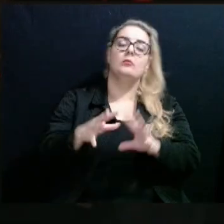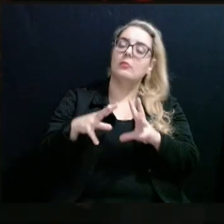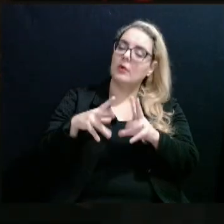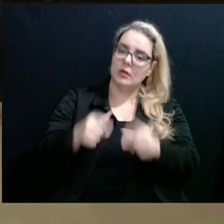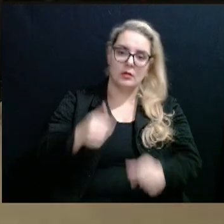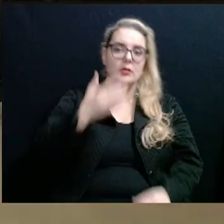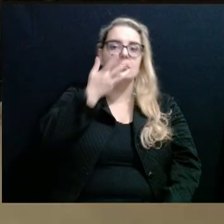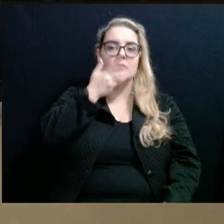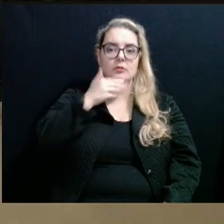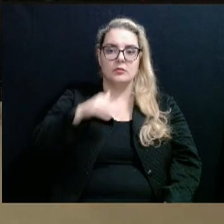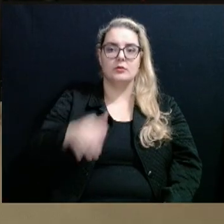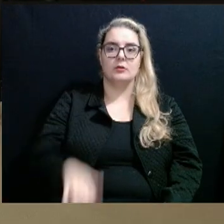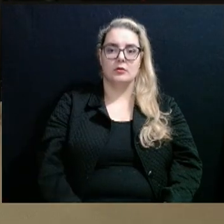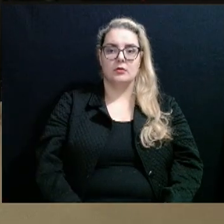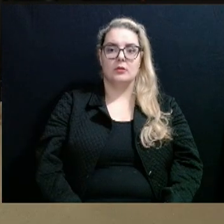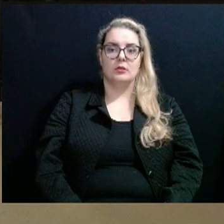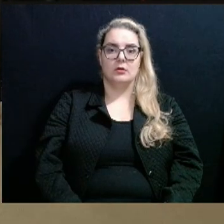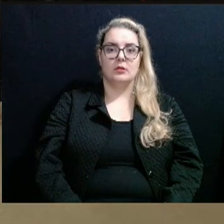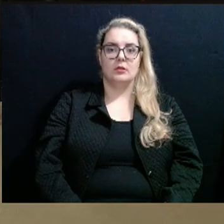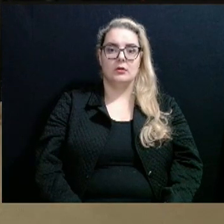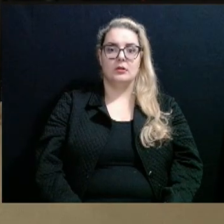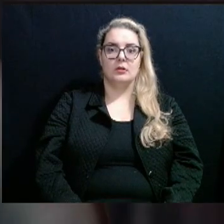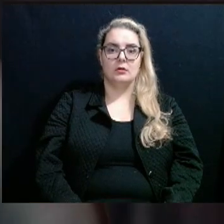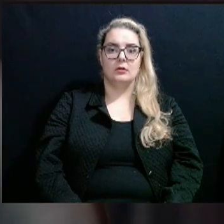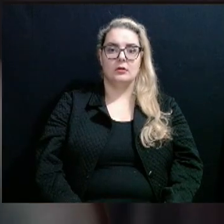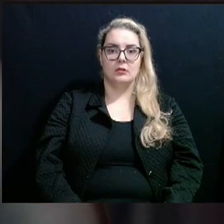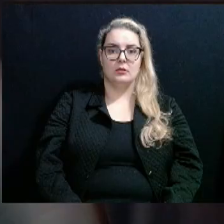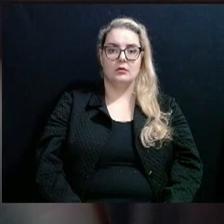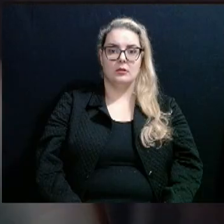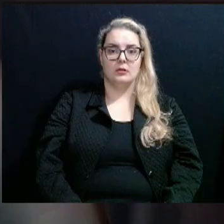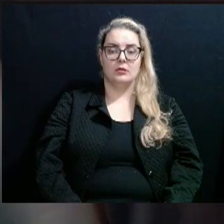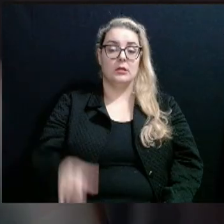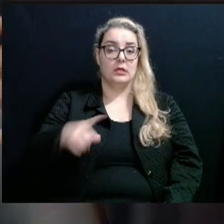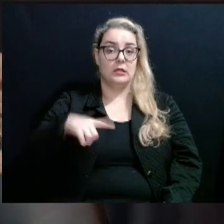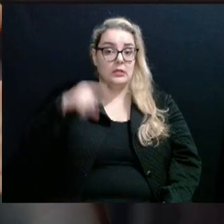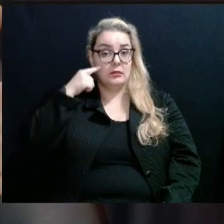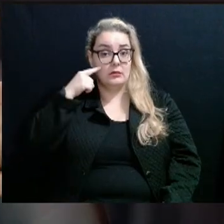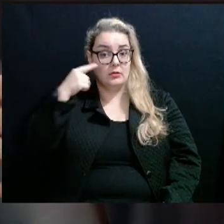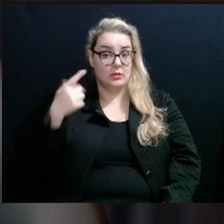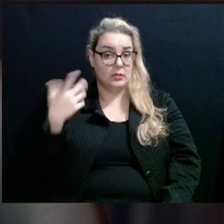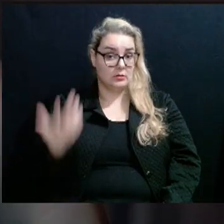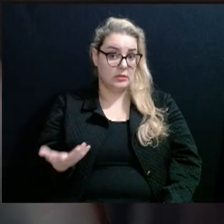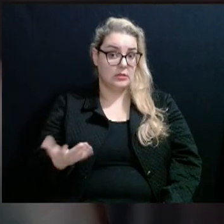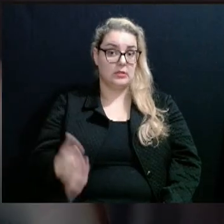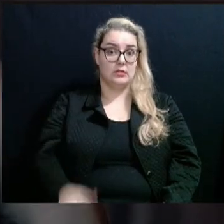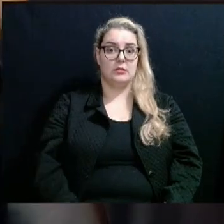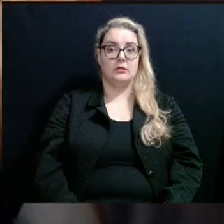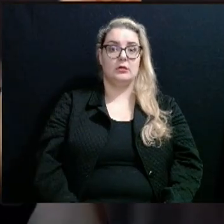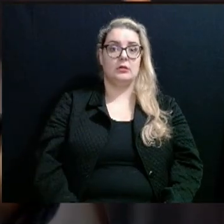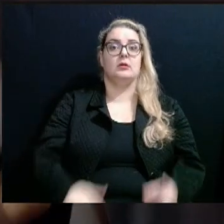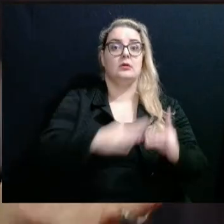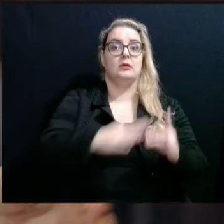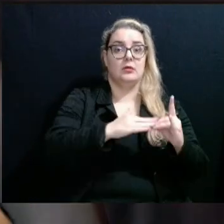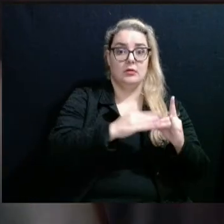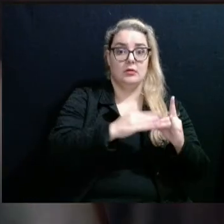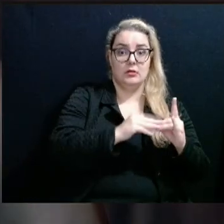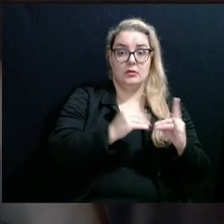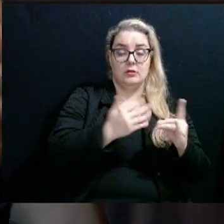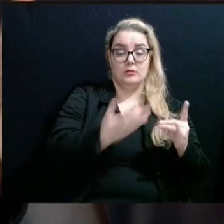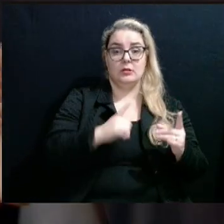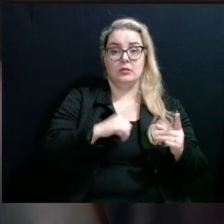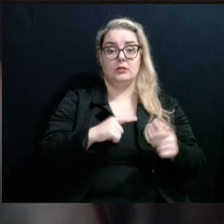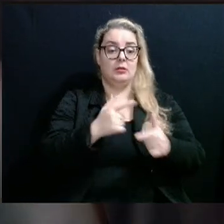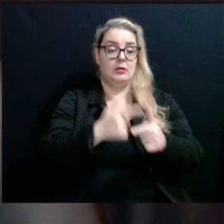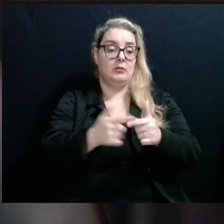partir dos 6 meses. Está caindo essa ideia de que o vegetariano tem problema